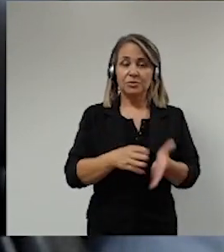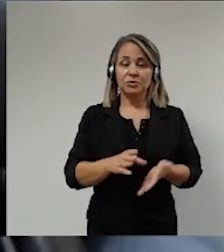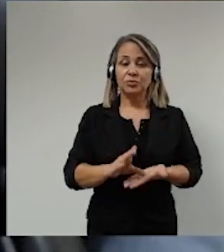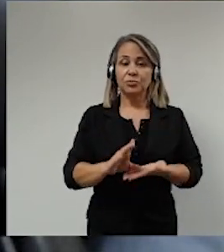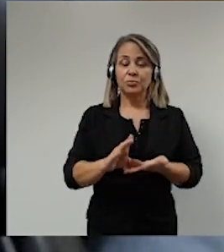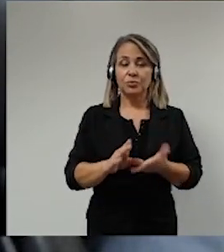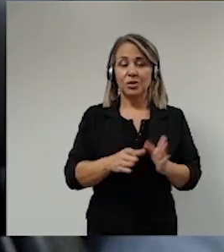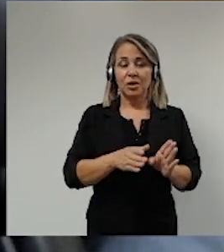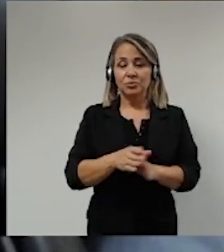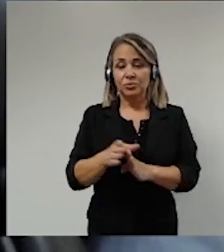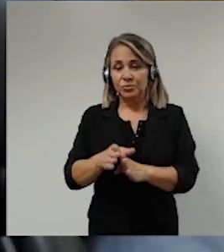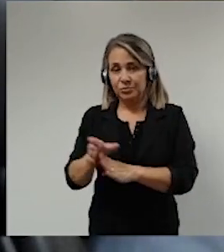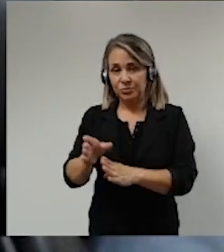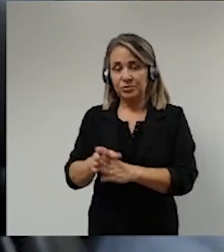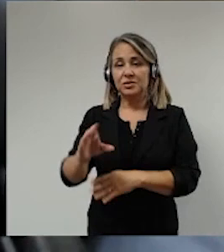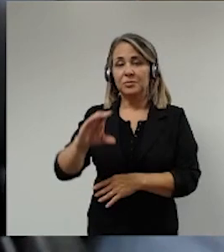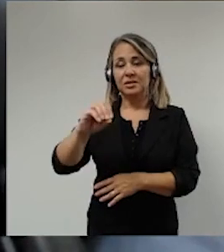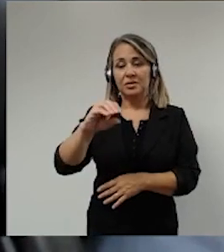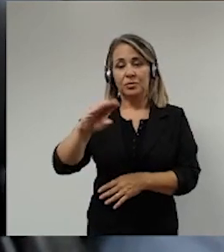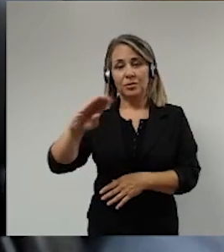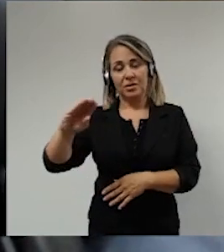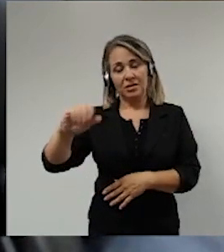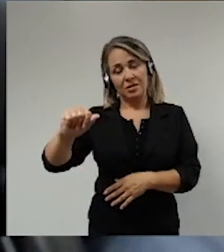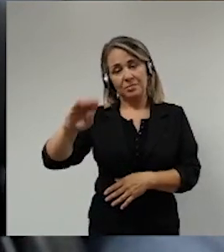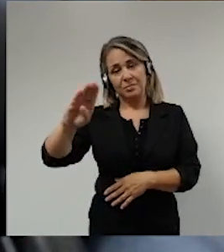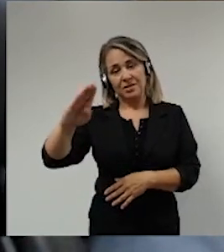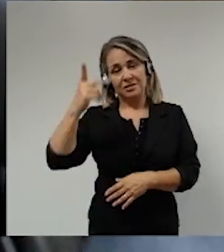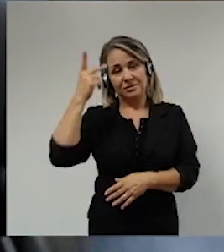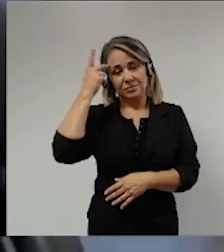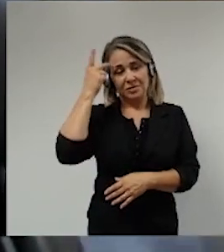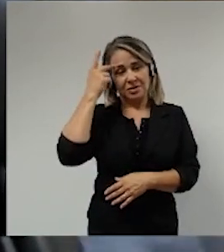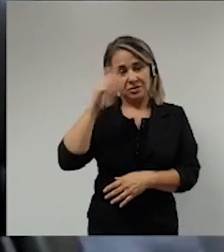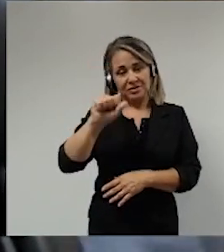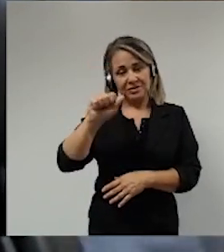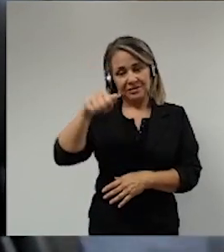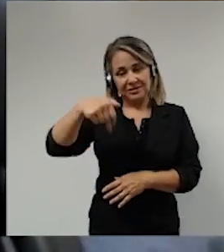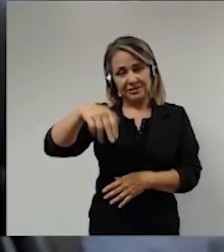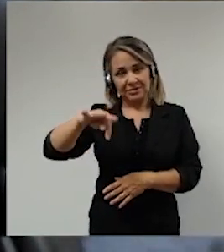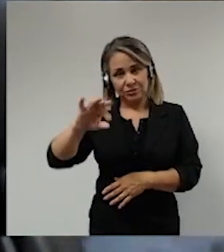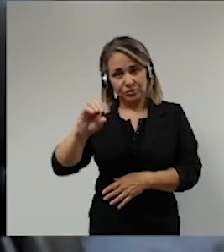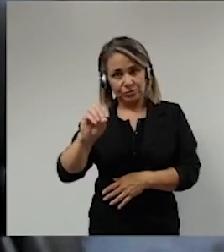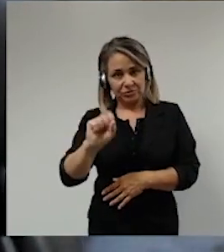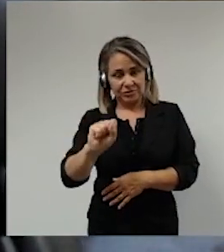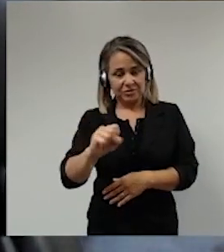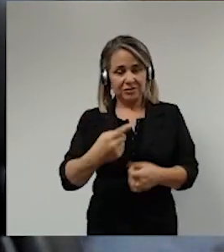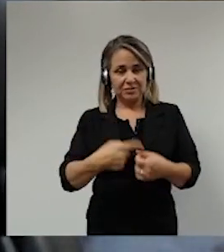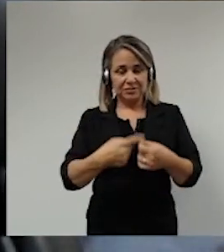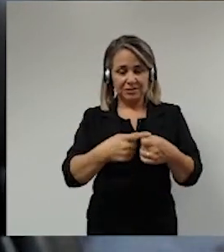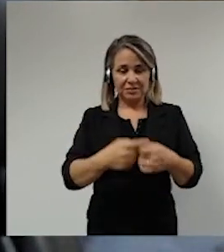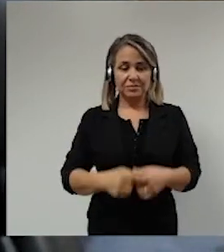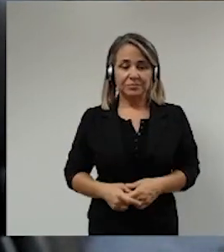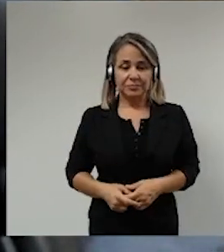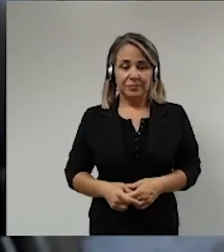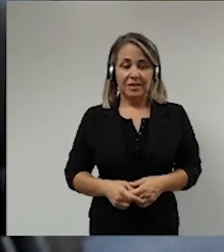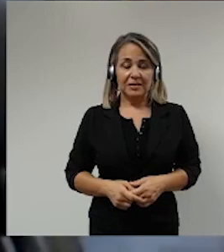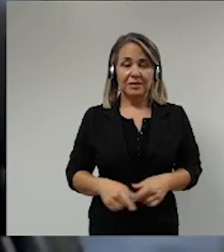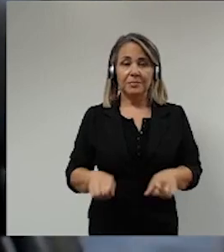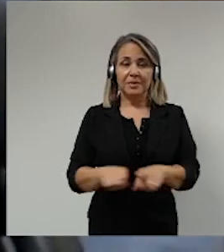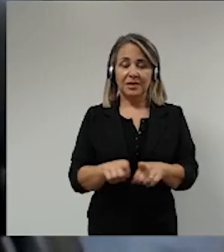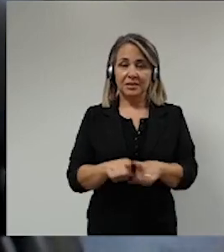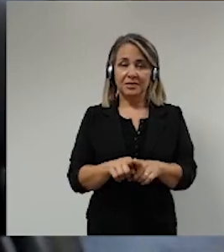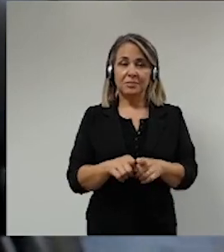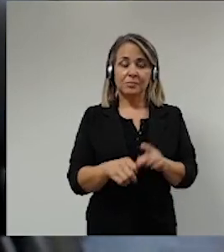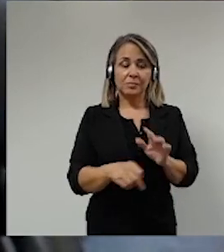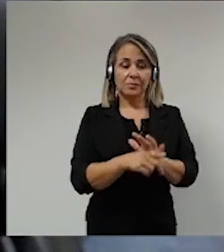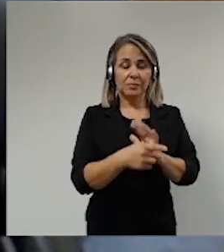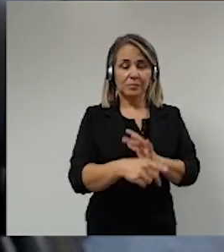Comissão de Propriedade Intelectual da OAB São Paulo, subseção Santos, membro consultiva na Comissão de Propriedade Intelectual da OAB